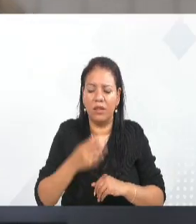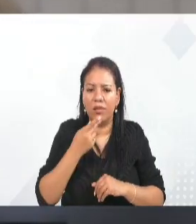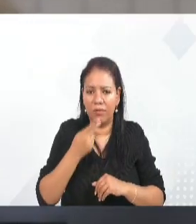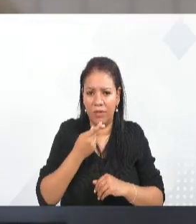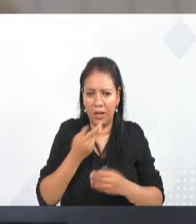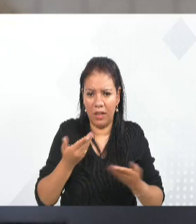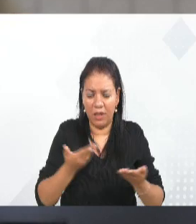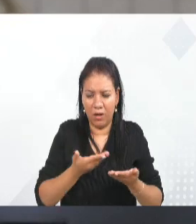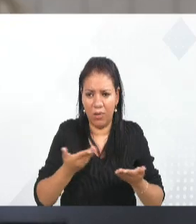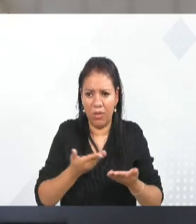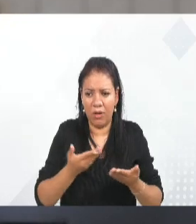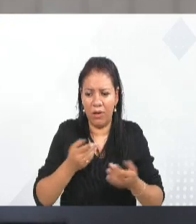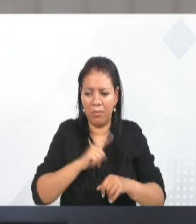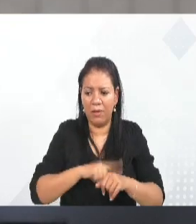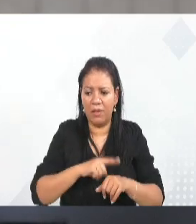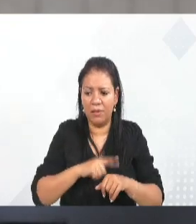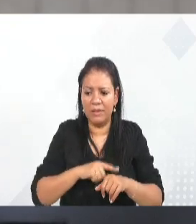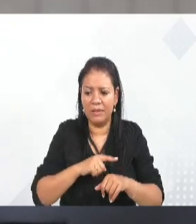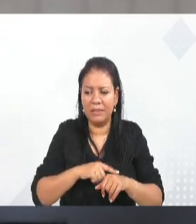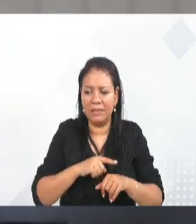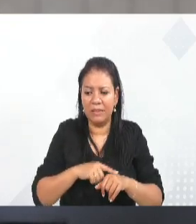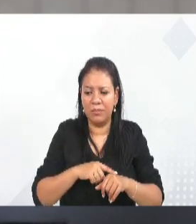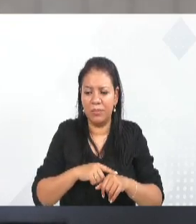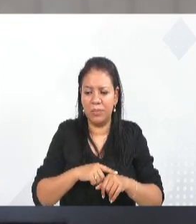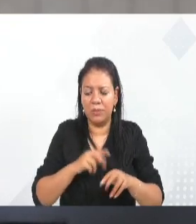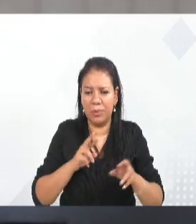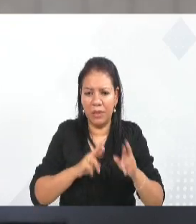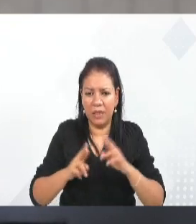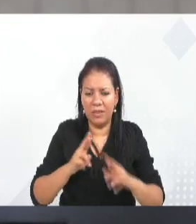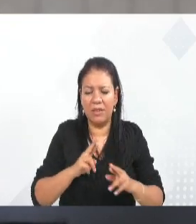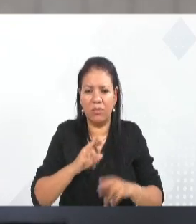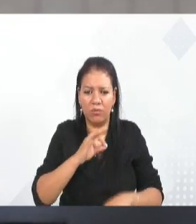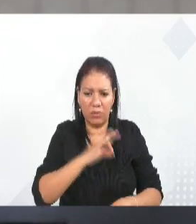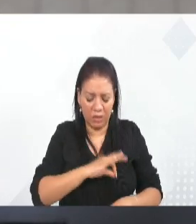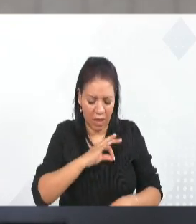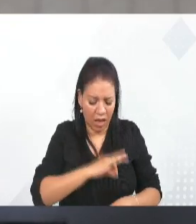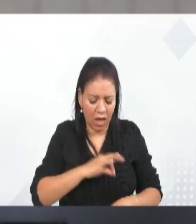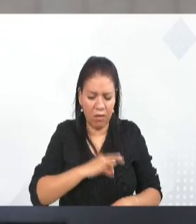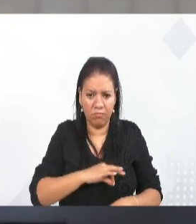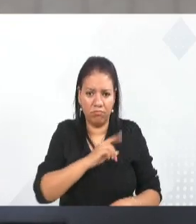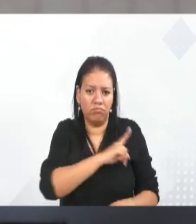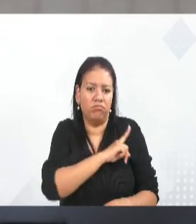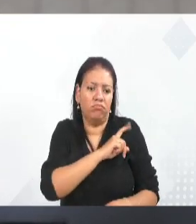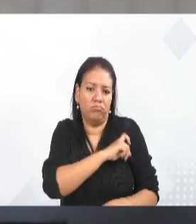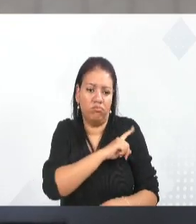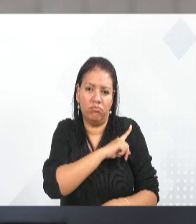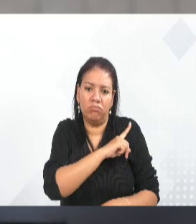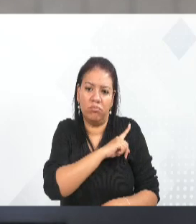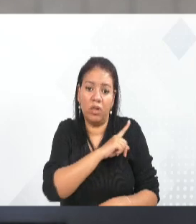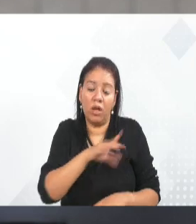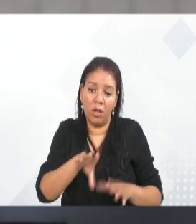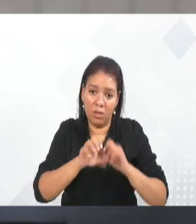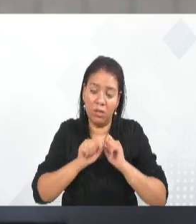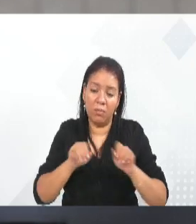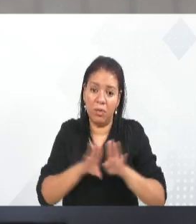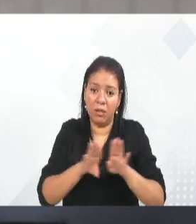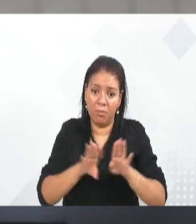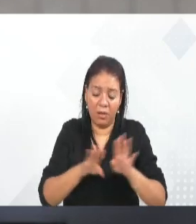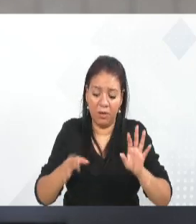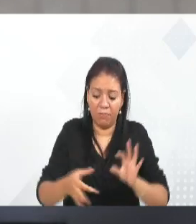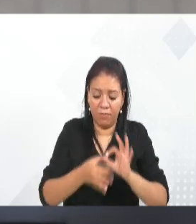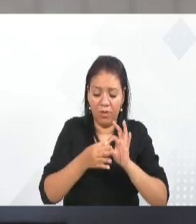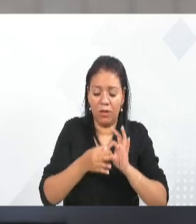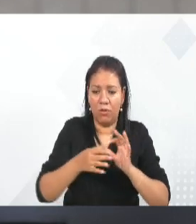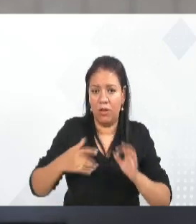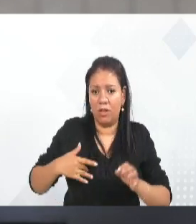mas ainda em tempo com relação à questão dos do piso da enfermagem Eu também recebi essa demanda até porque a gente tem um vínculo aí